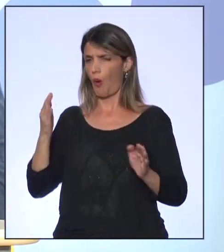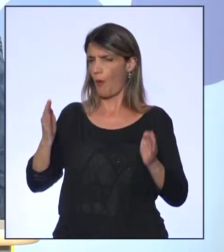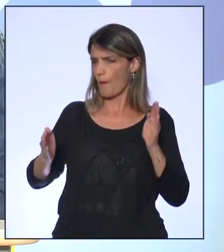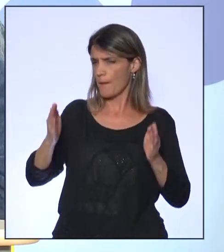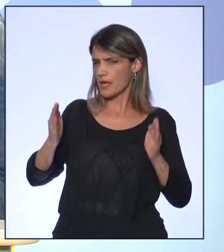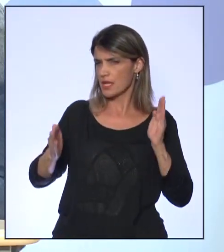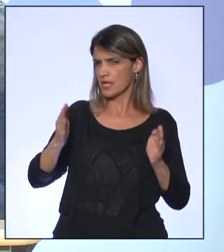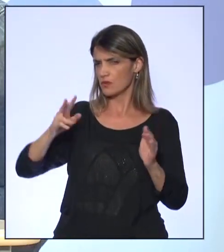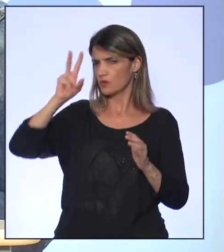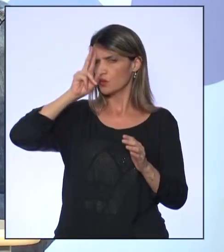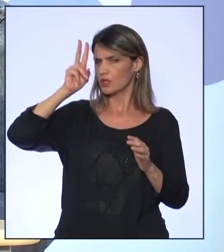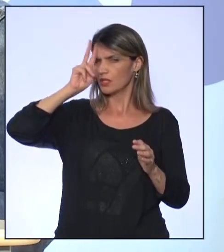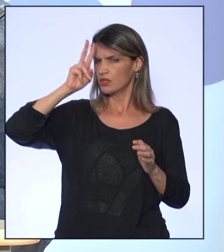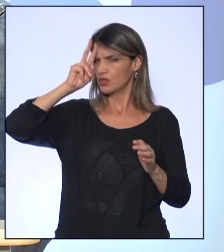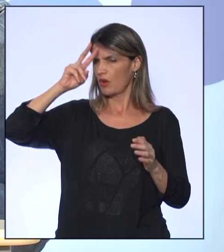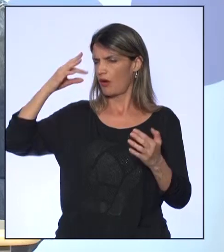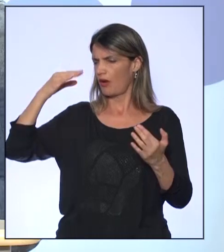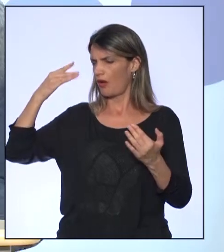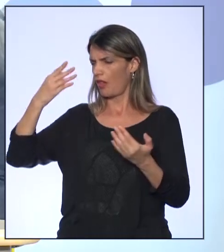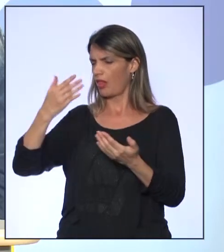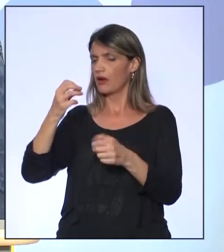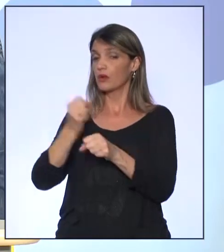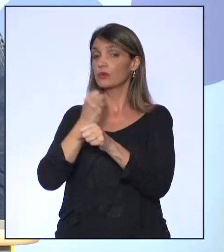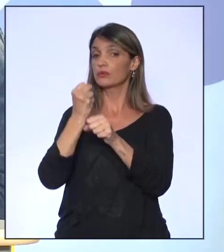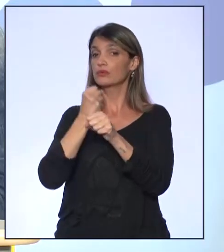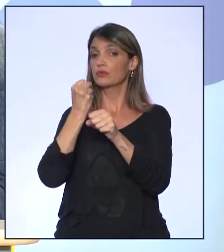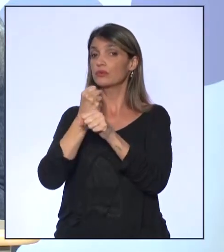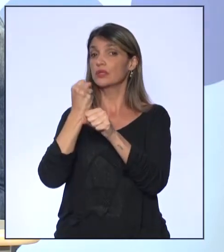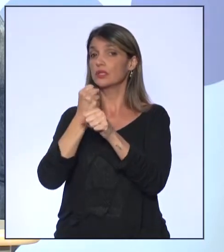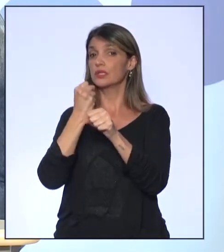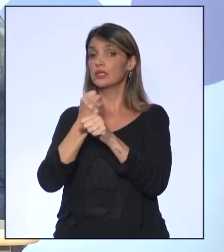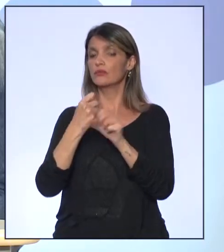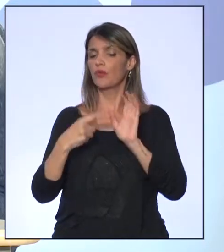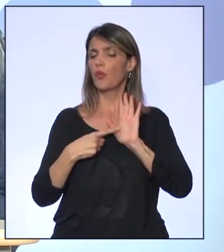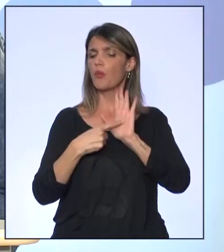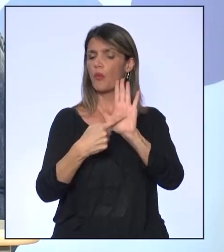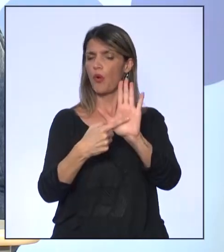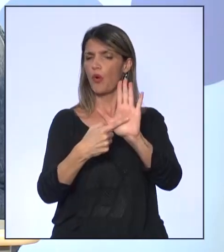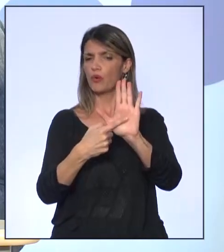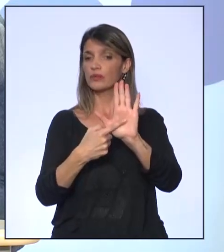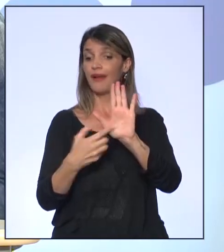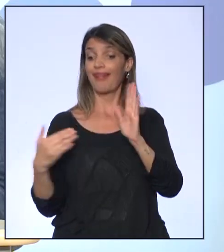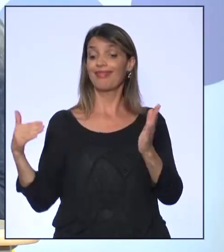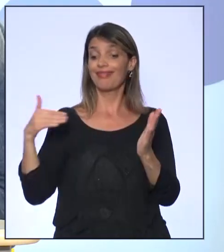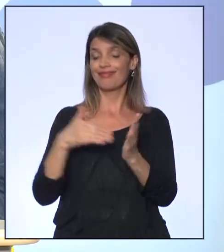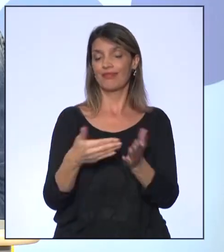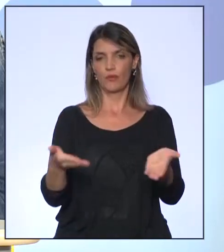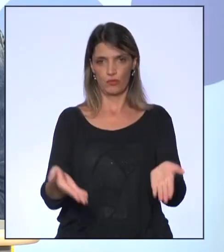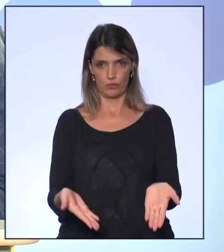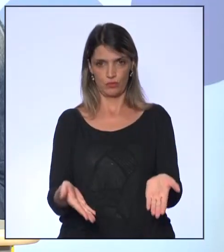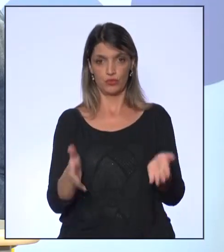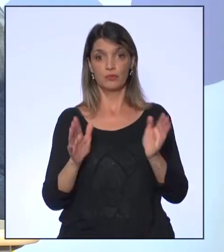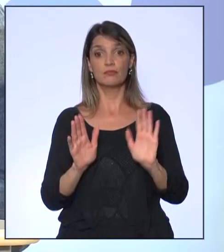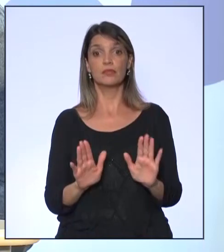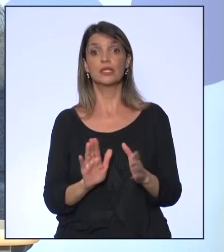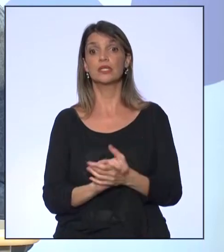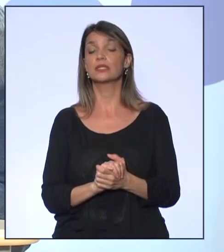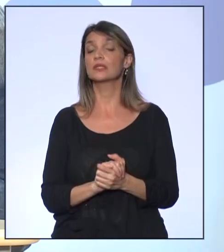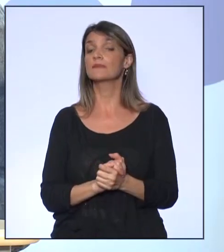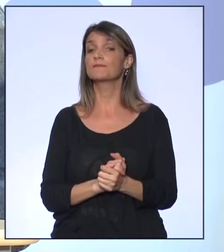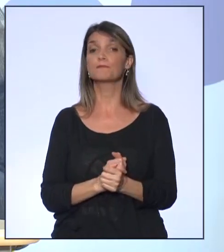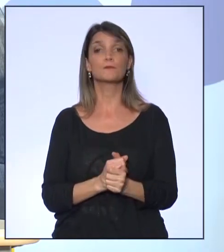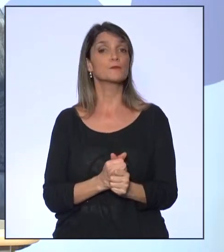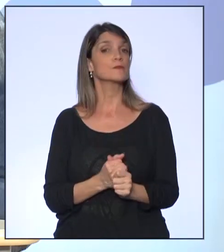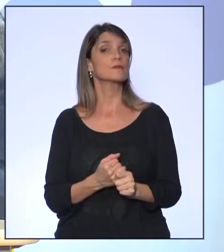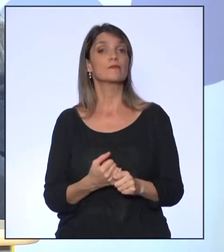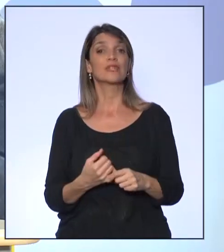foi construída e continua, inclusive, né, servindo, né, como modelo até os dias de hoje, tá? Dessa forma, gente, da mesma forma